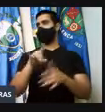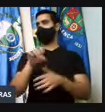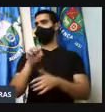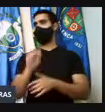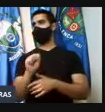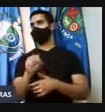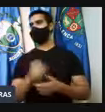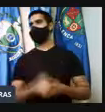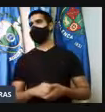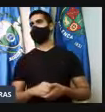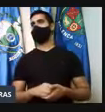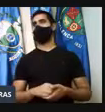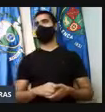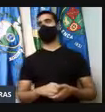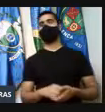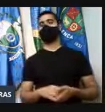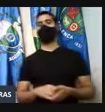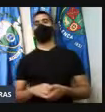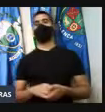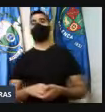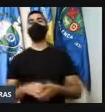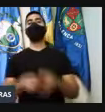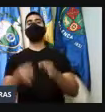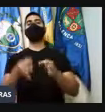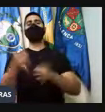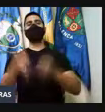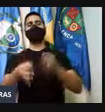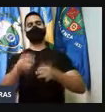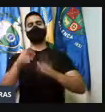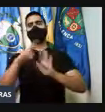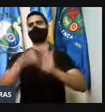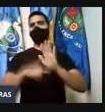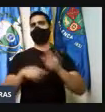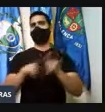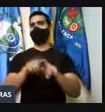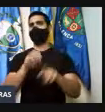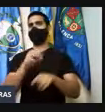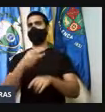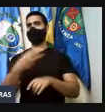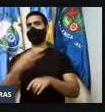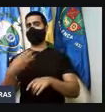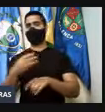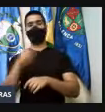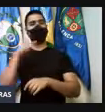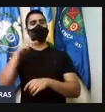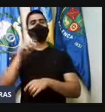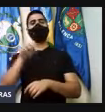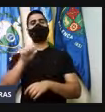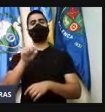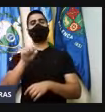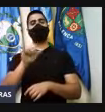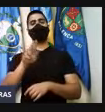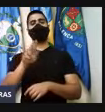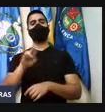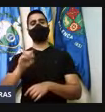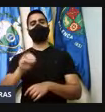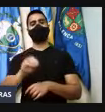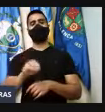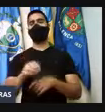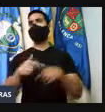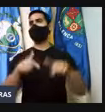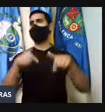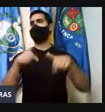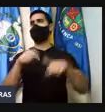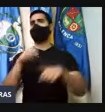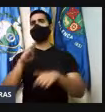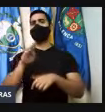8/12/2020. Parecer da Comissão de Constituição, Justiça e Redação, projeto de resolução 033, vereador Silvio Rogério Furtado da Graça. Fica concedido o